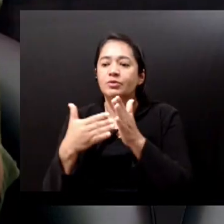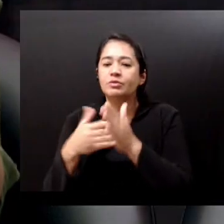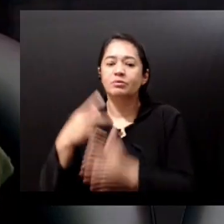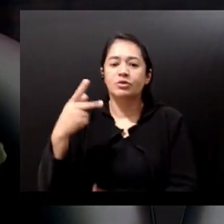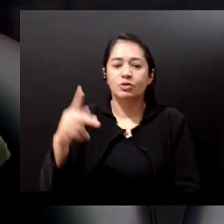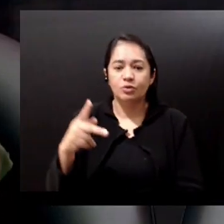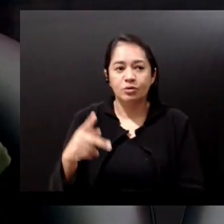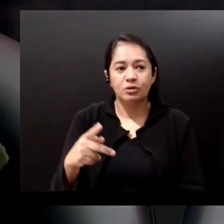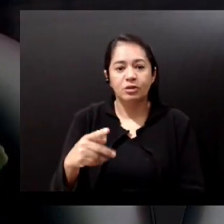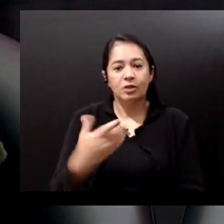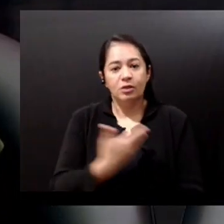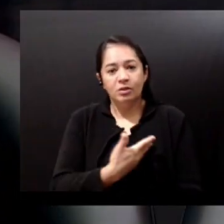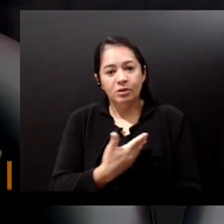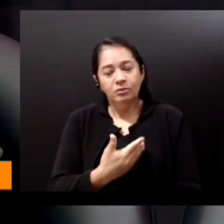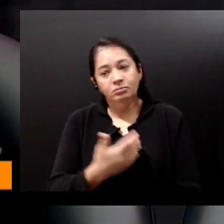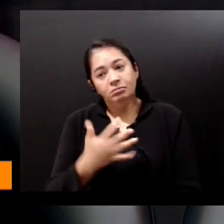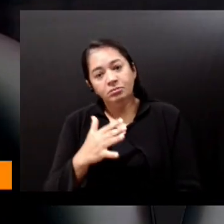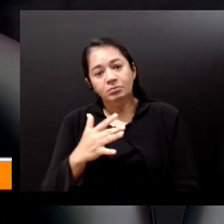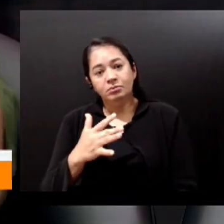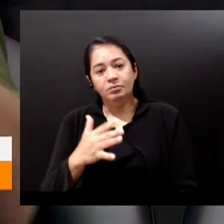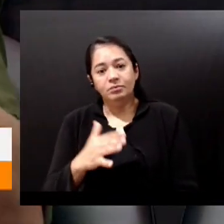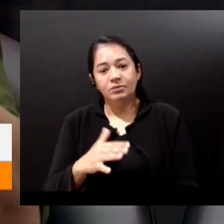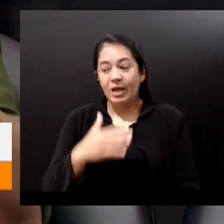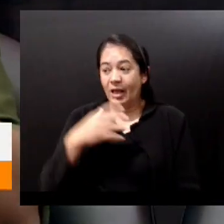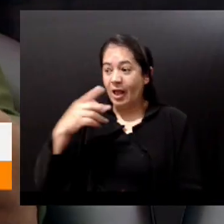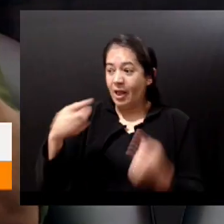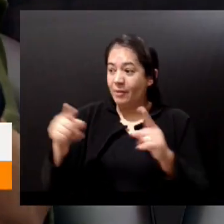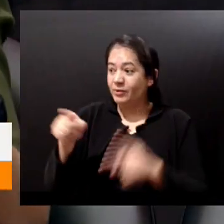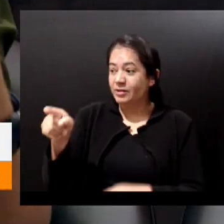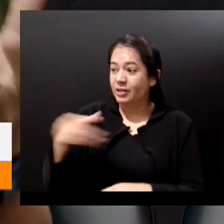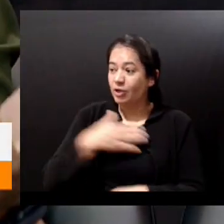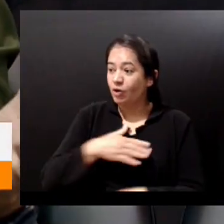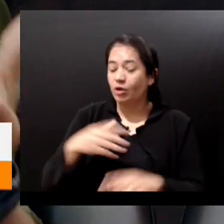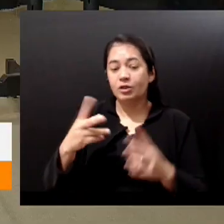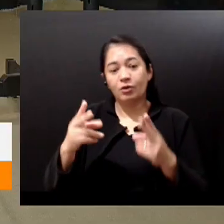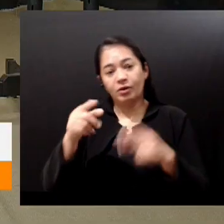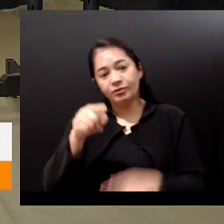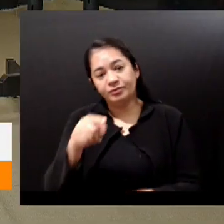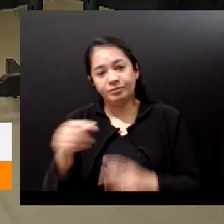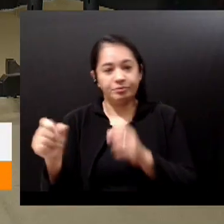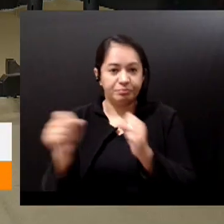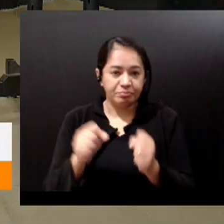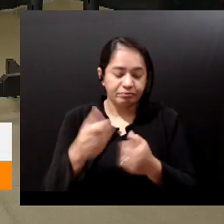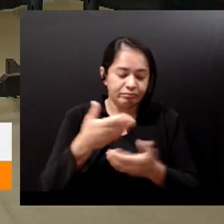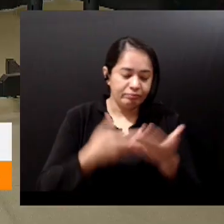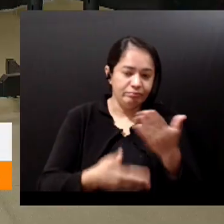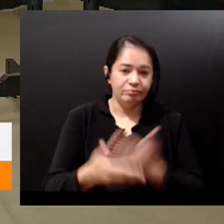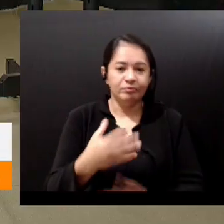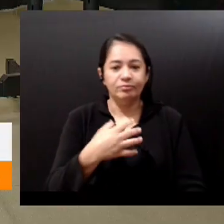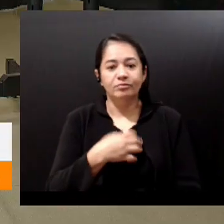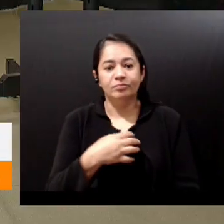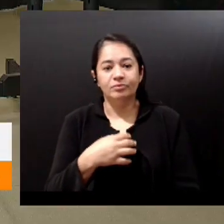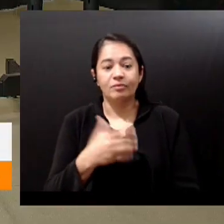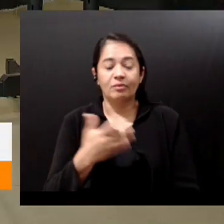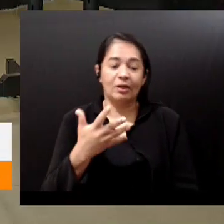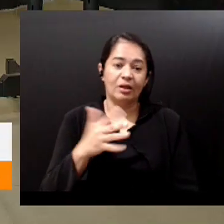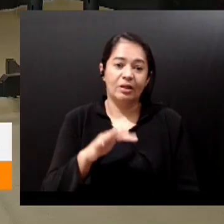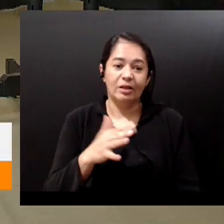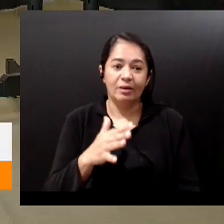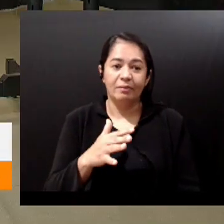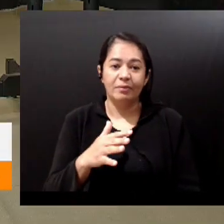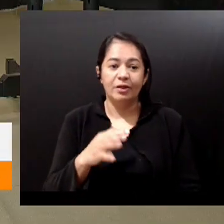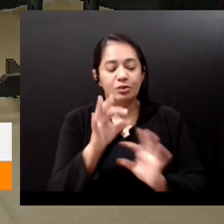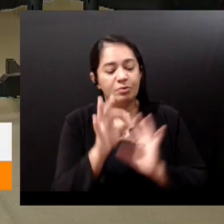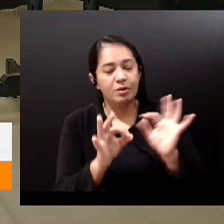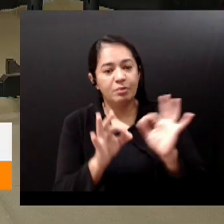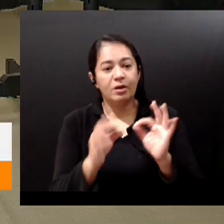quem sabe até a música que ele gosta, você também gosta. Vocês podem ali ter alguma troca de alguma maneira, dependendo, montar um pequeno ambiente dentro do ambiente maior do